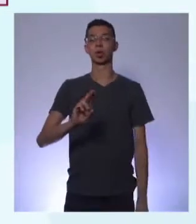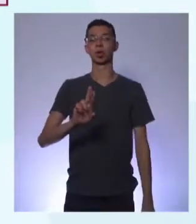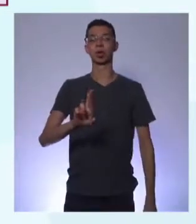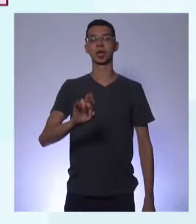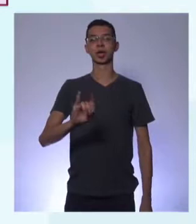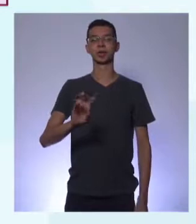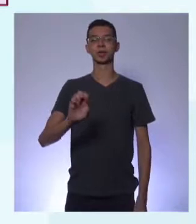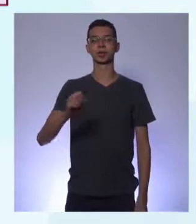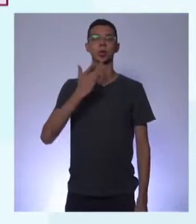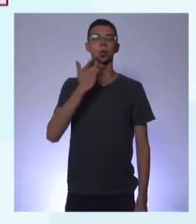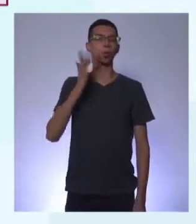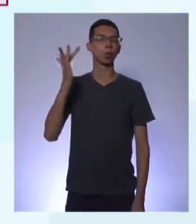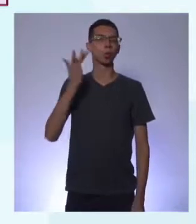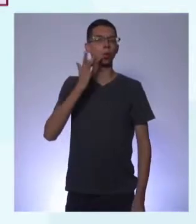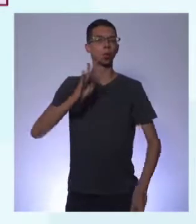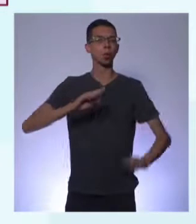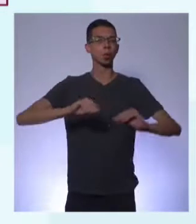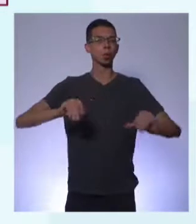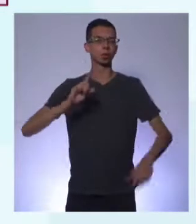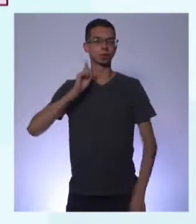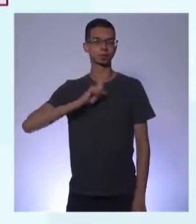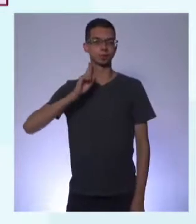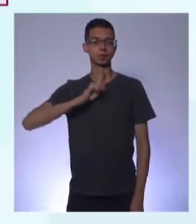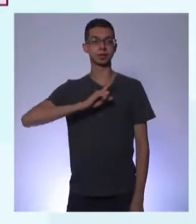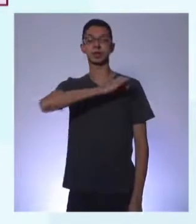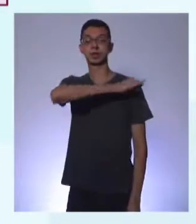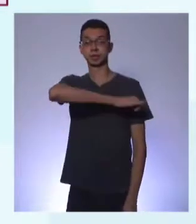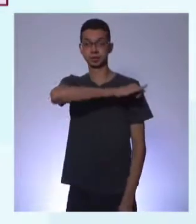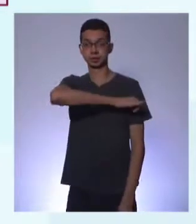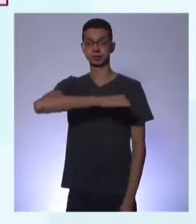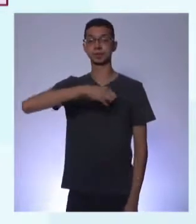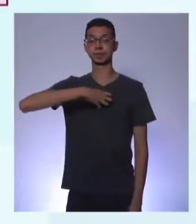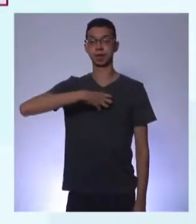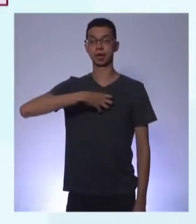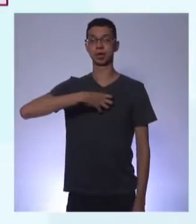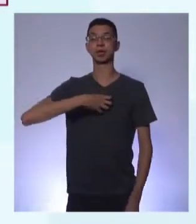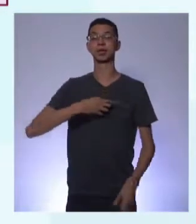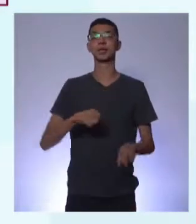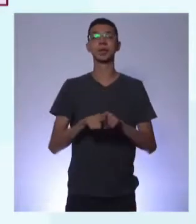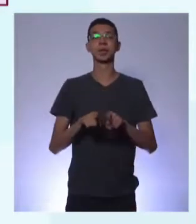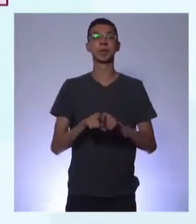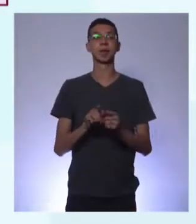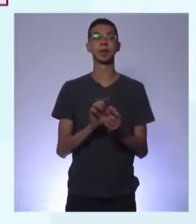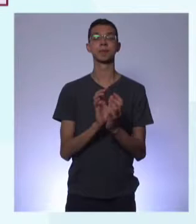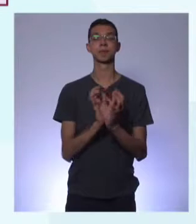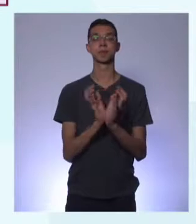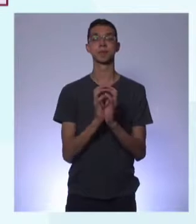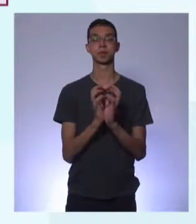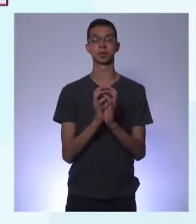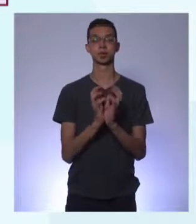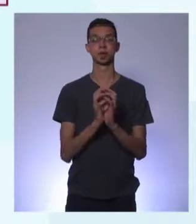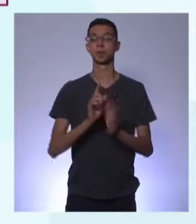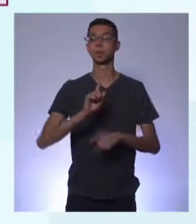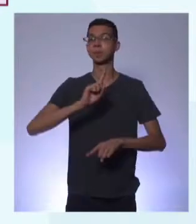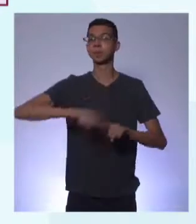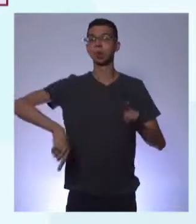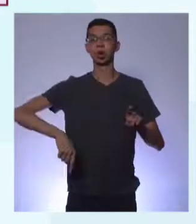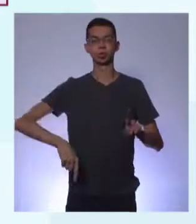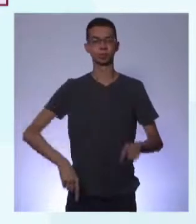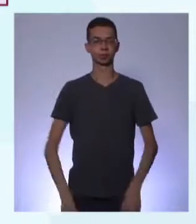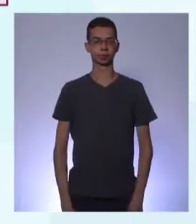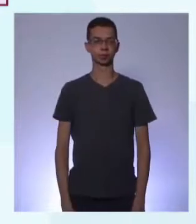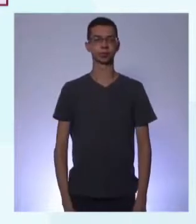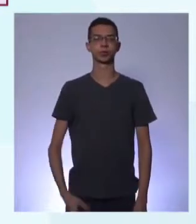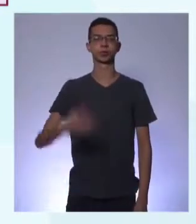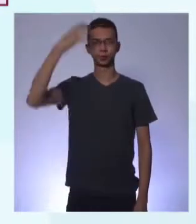com ouro, estendidas para o Rio de Janeiro, Bahia e Pernambuco. Proibição da coroa portuguesa e